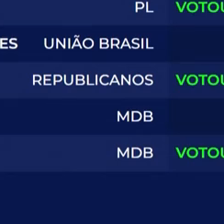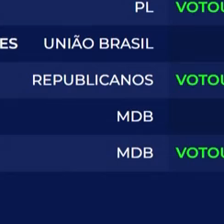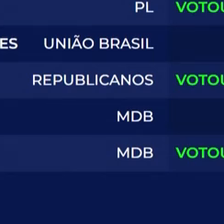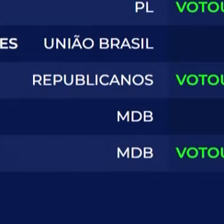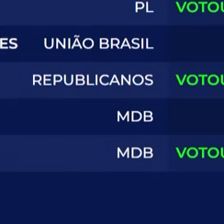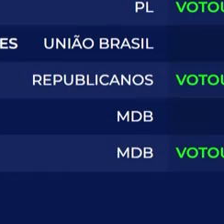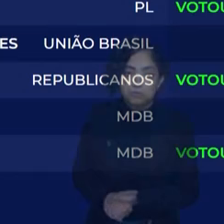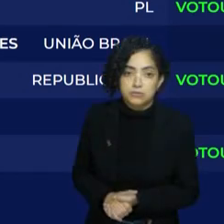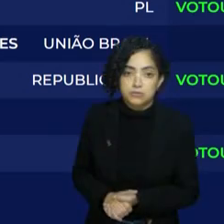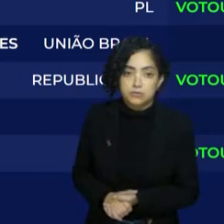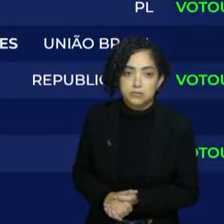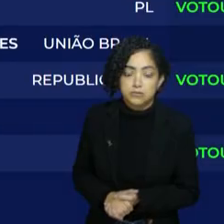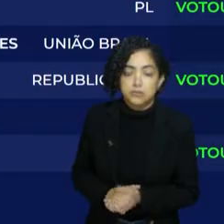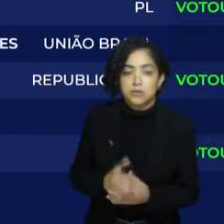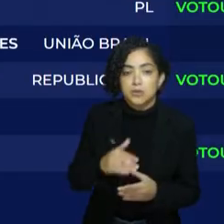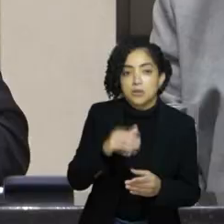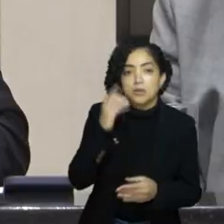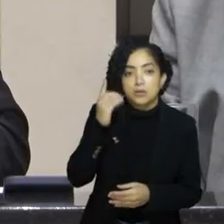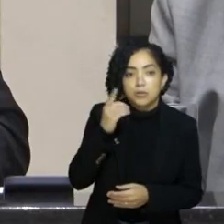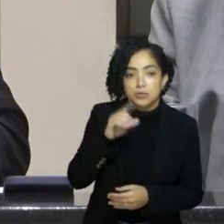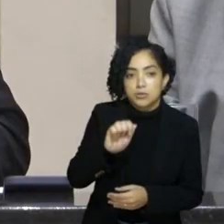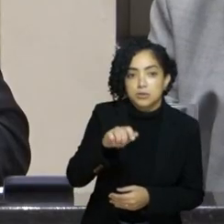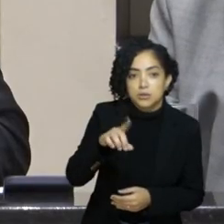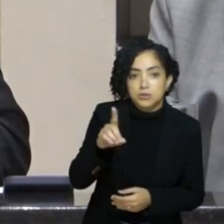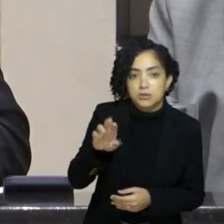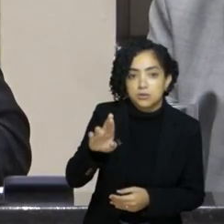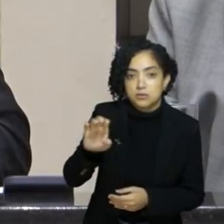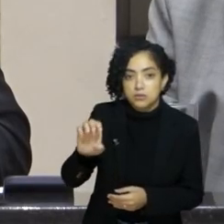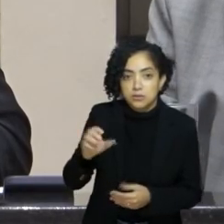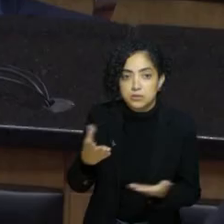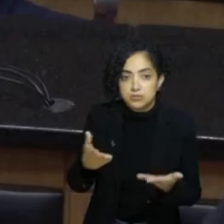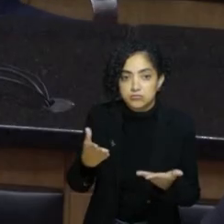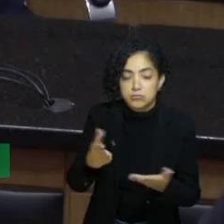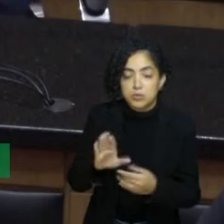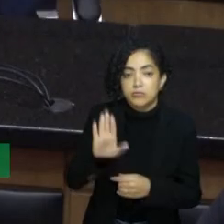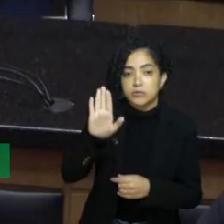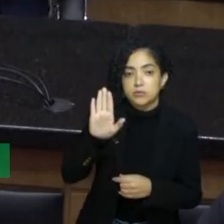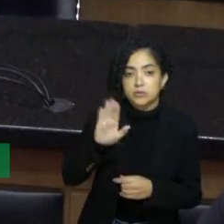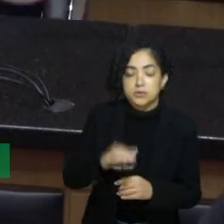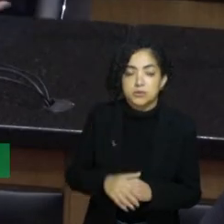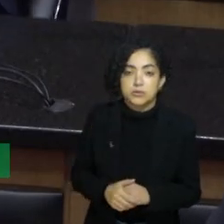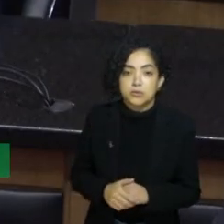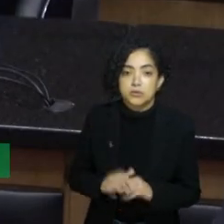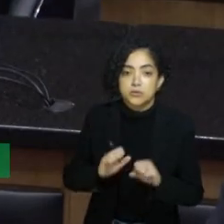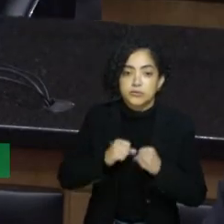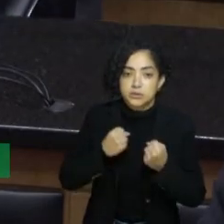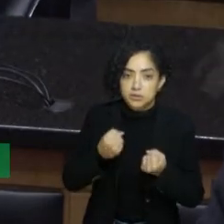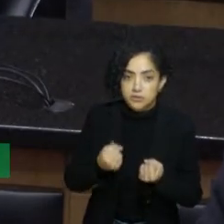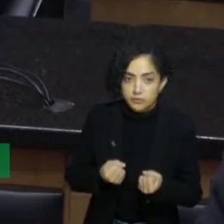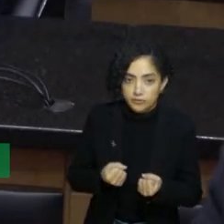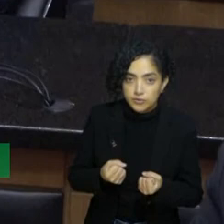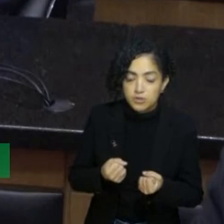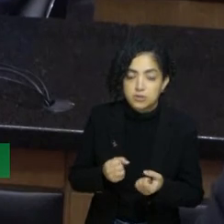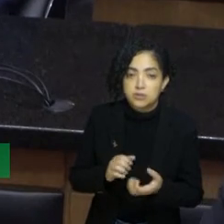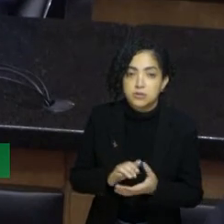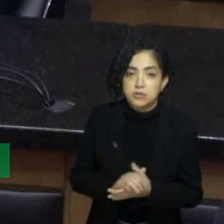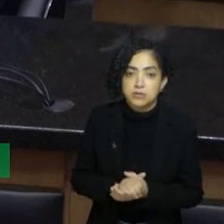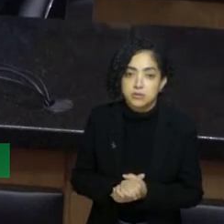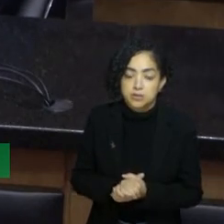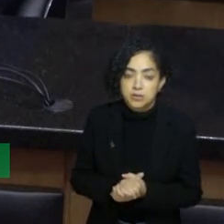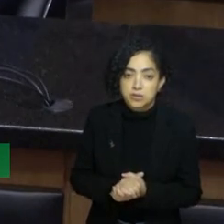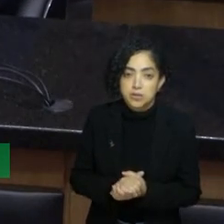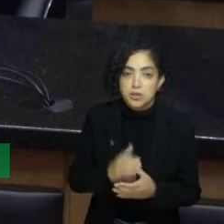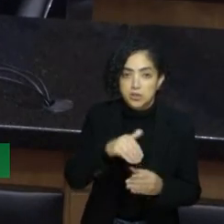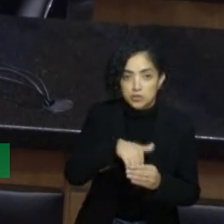Deputado André, Vossa Excelência quer fazer manifestação de voto? Isso. Só fazer a defesa, senhor presidente.